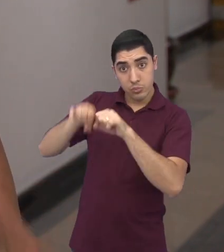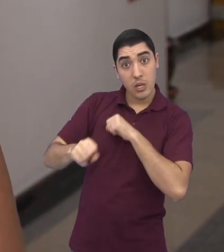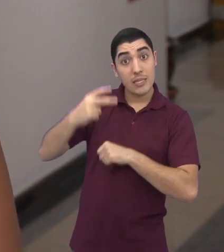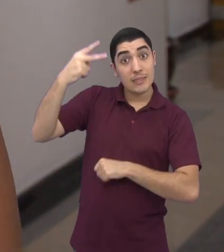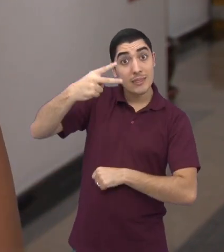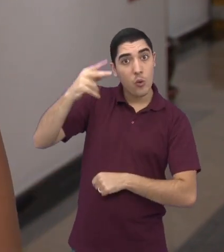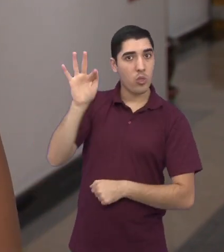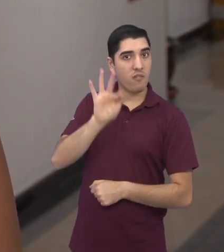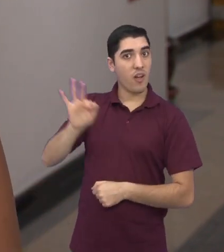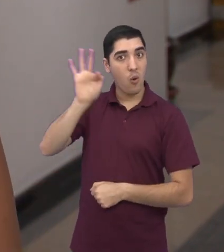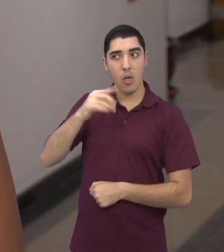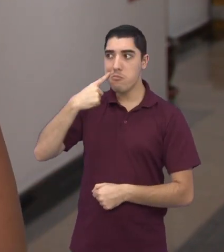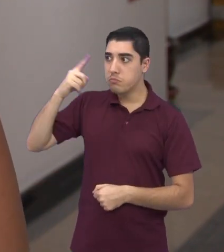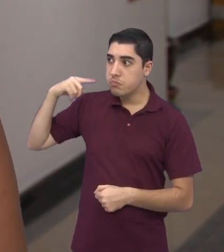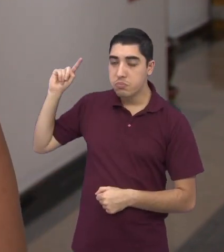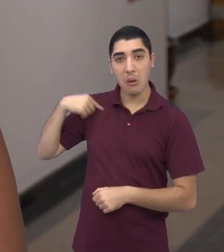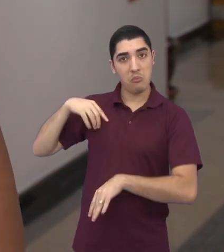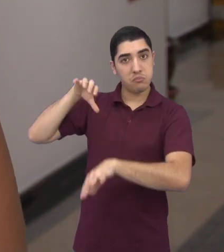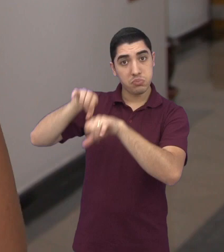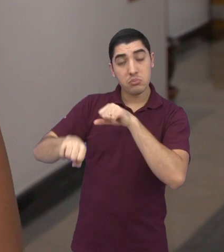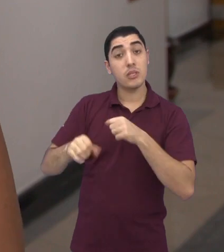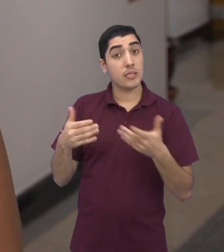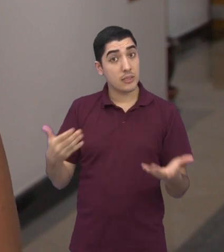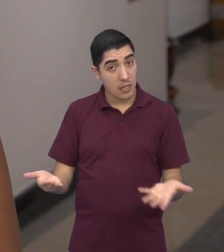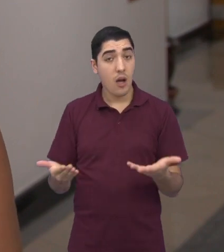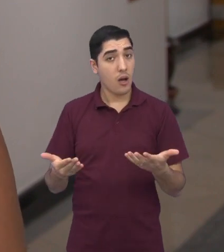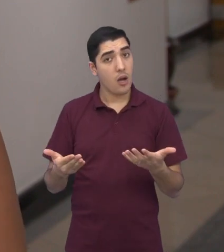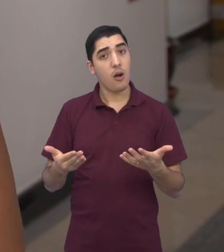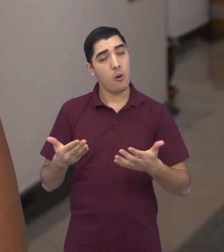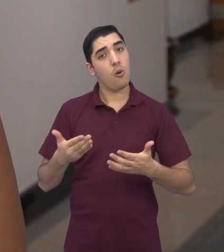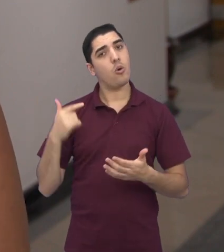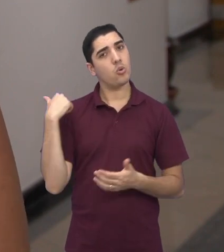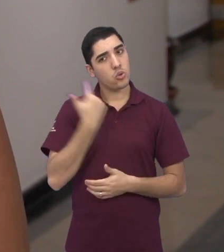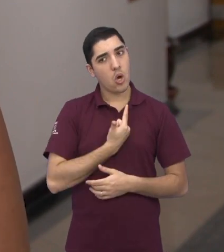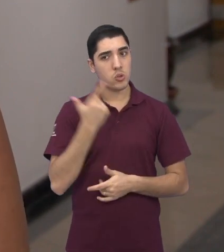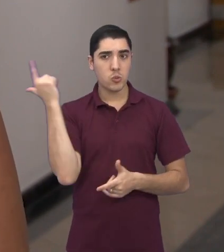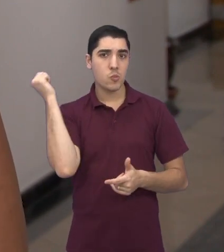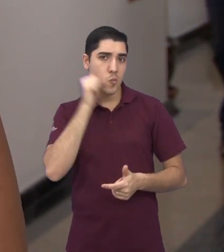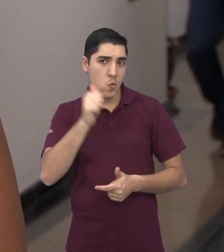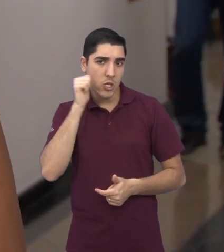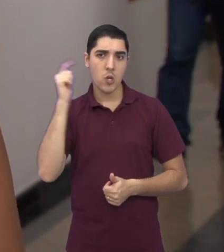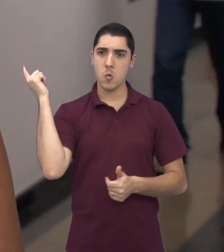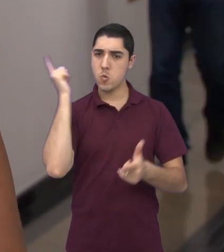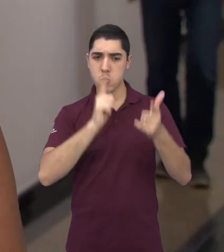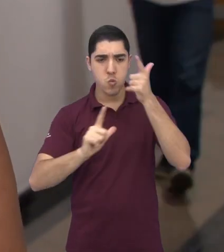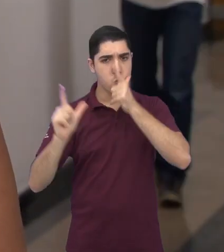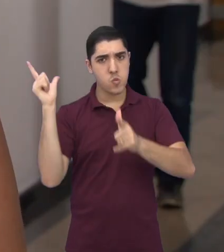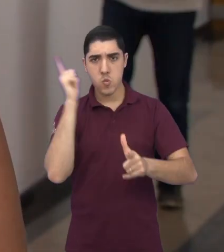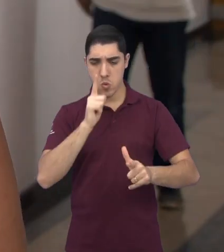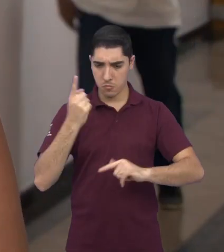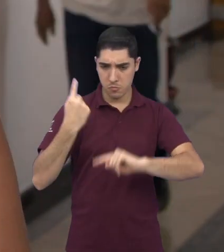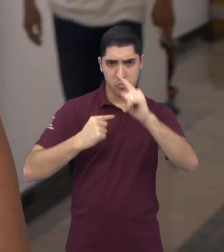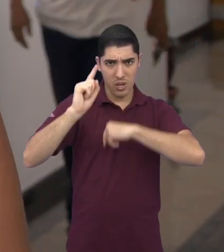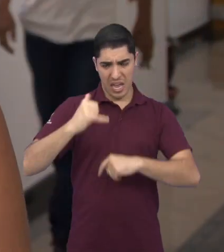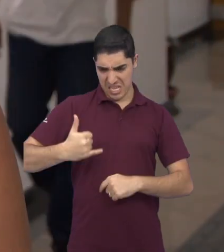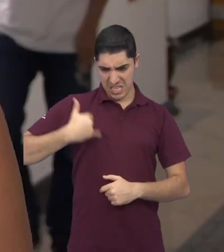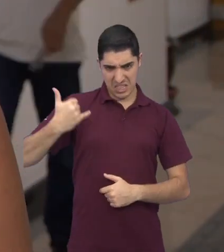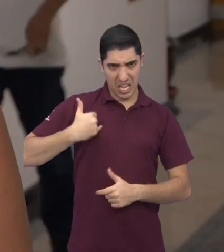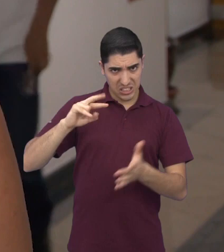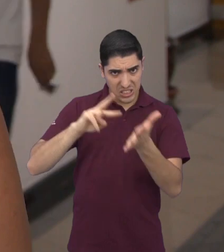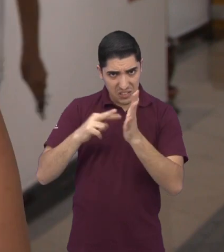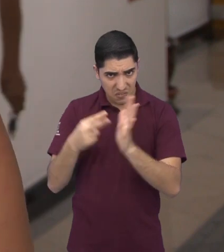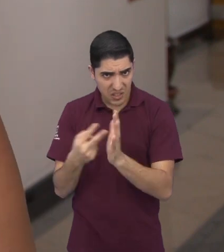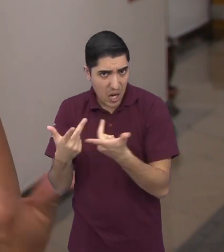terminando uma segunda faculdade. Então, acho que tudo isso é o espaço que nós conquistamos. precisamos. Então, hoje a idade não quer